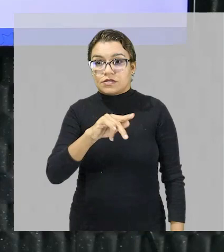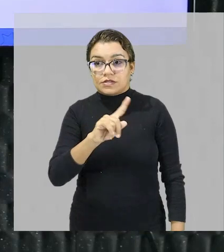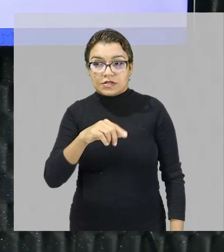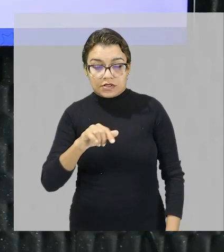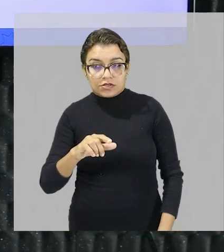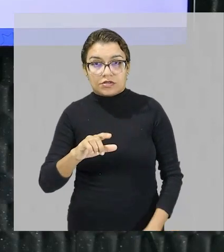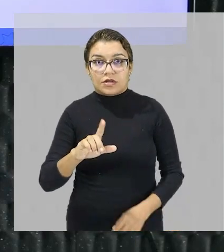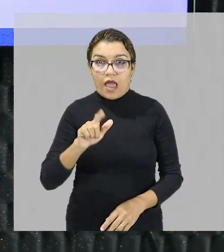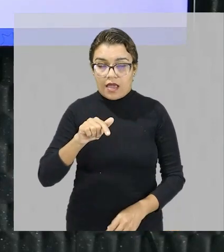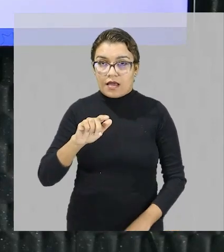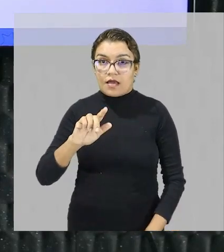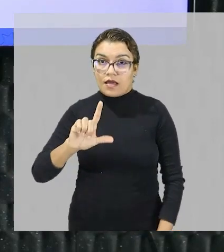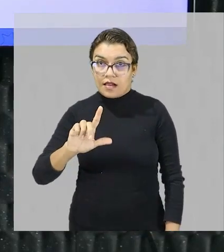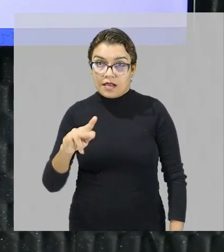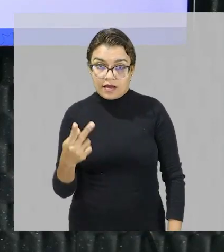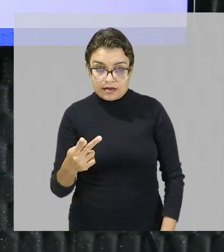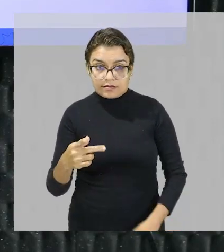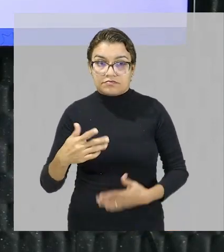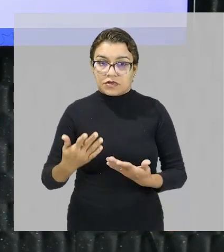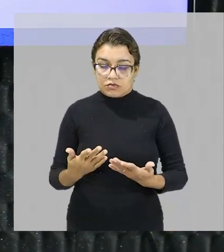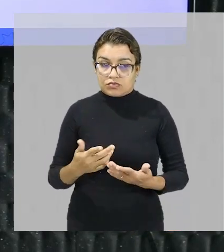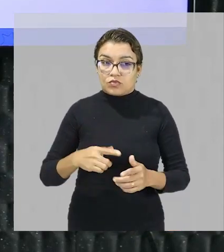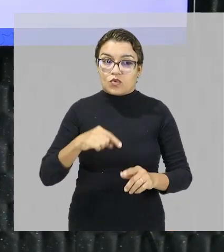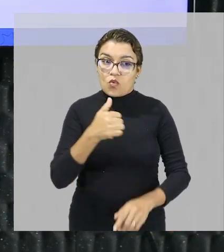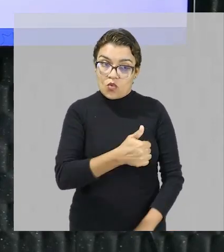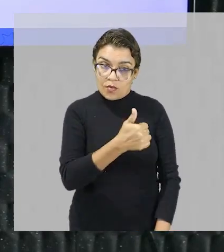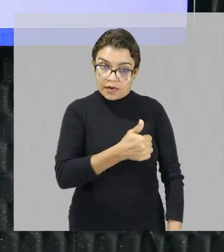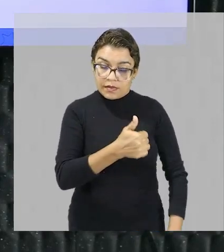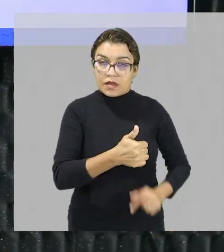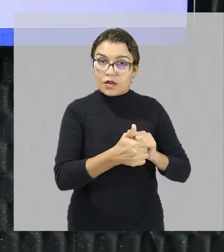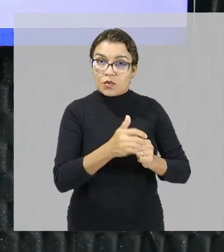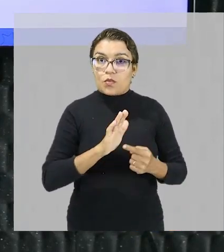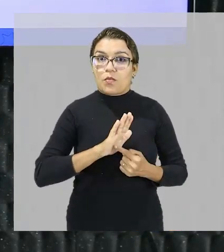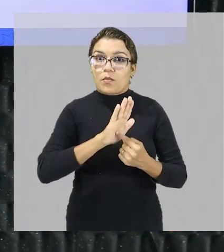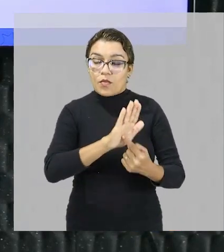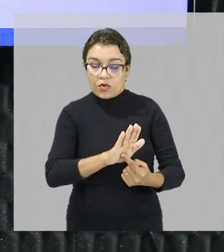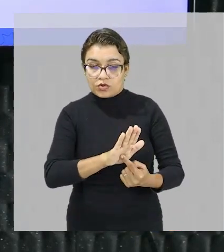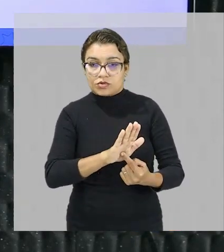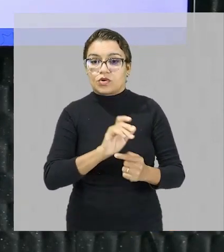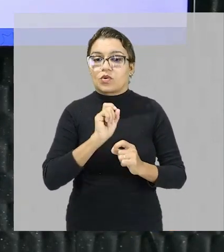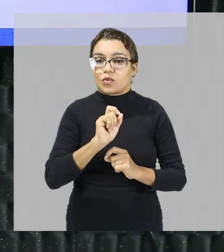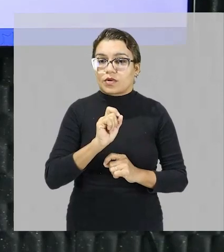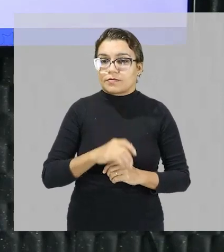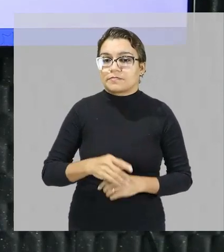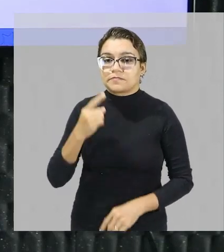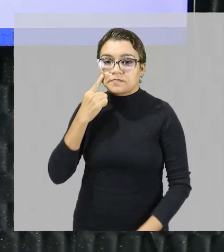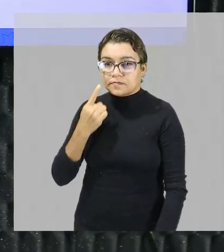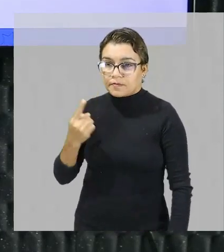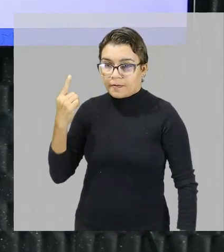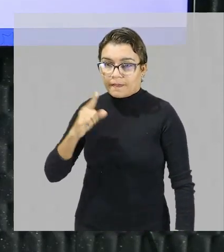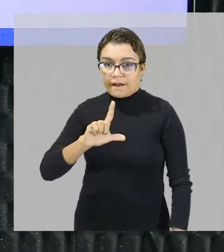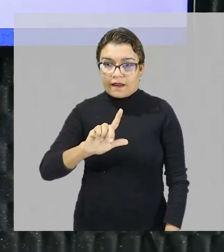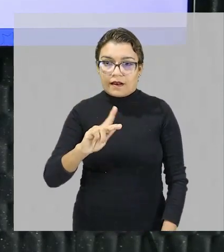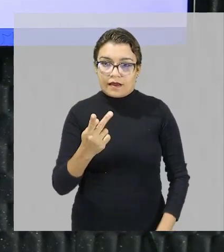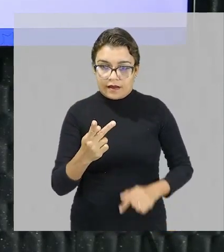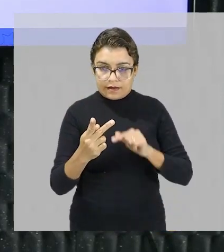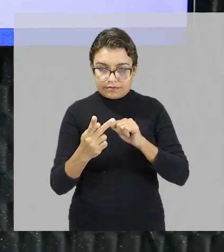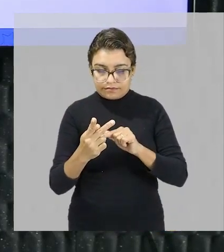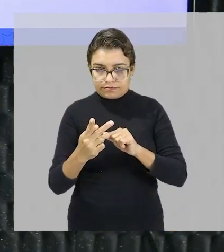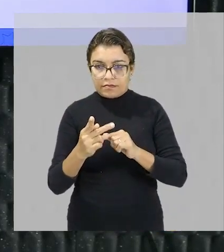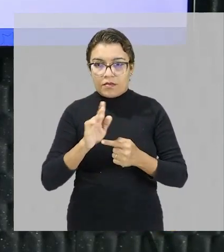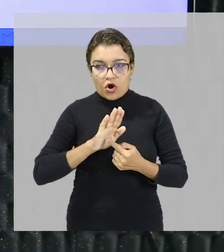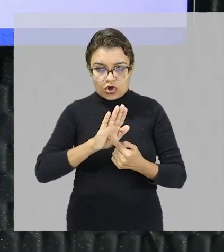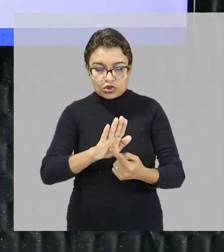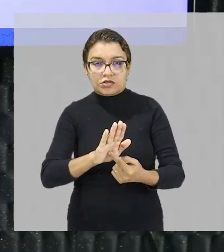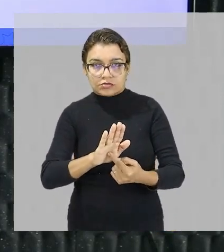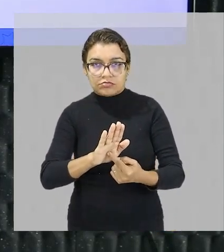dessas mulheres. Se o gráfico 1 referisse aos níveis, letra A, aos níveis de LH, ou seja, se o gráfico